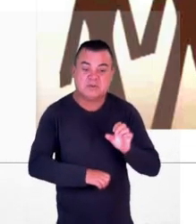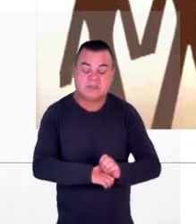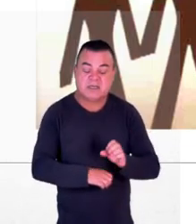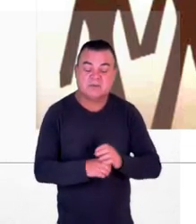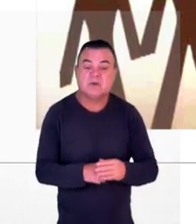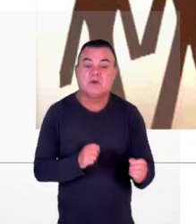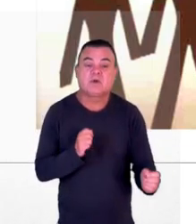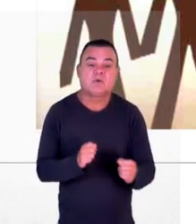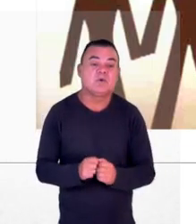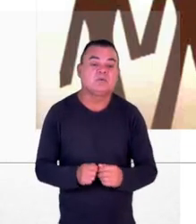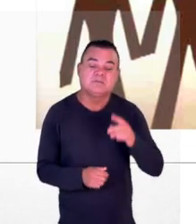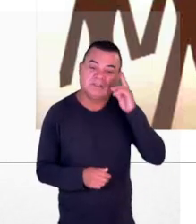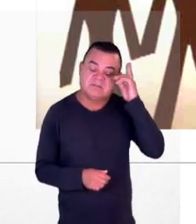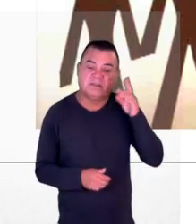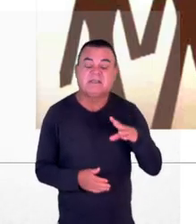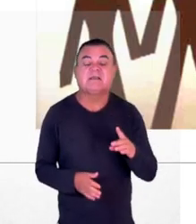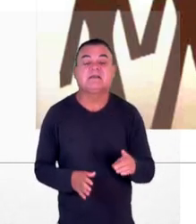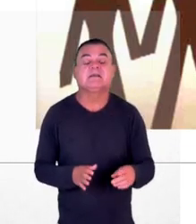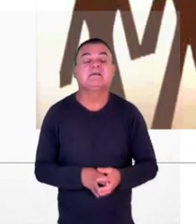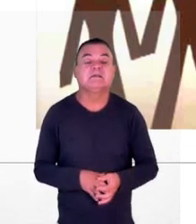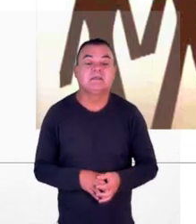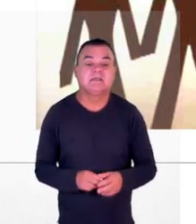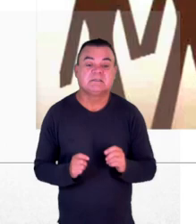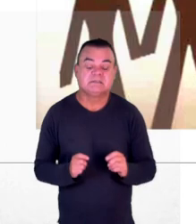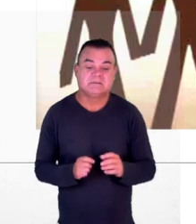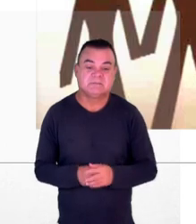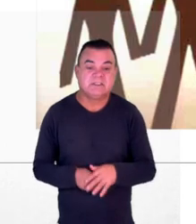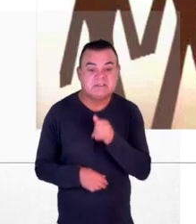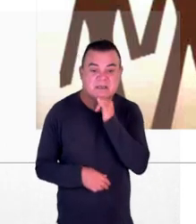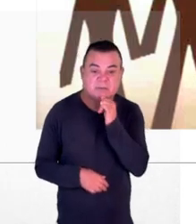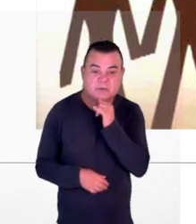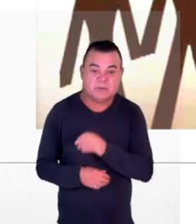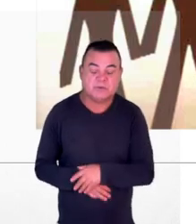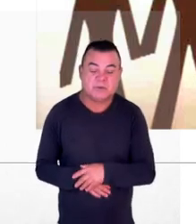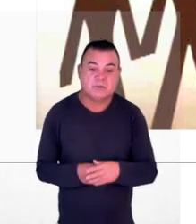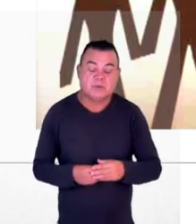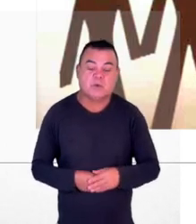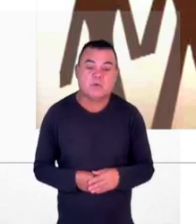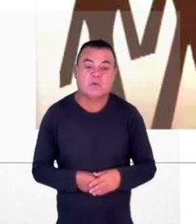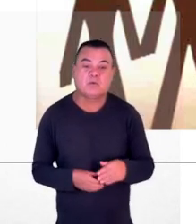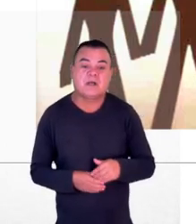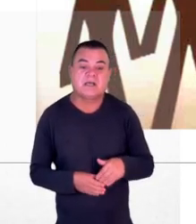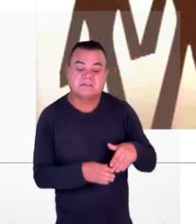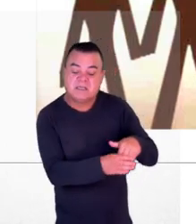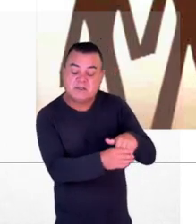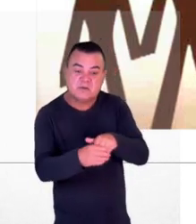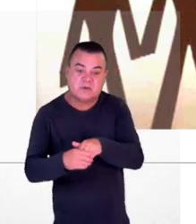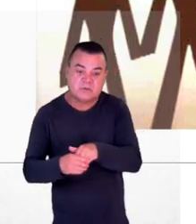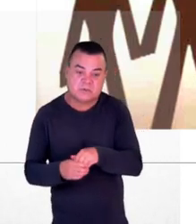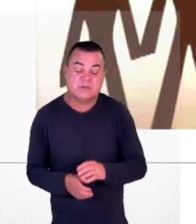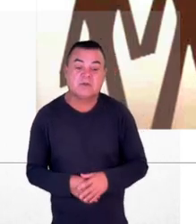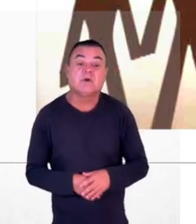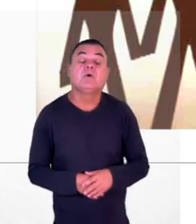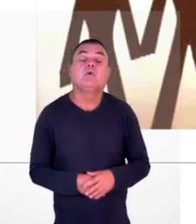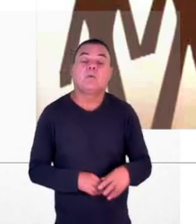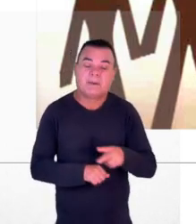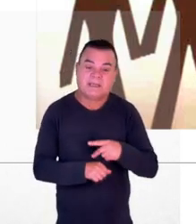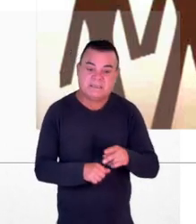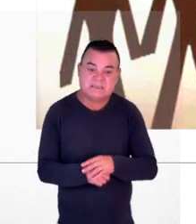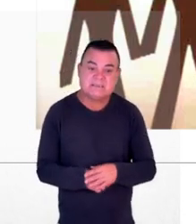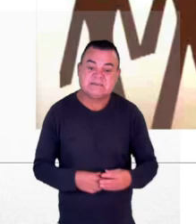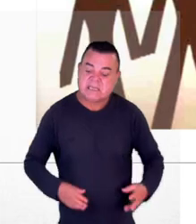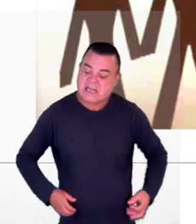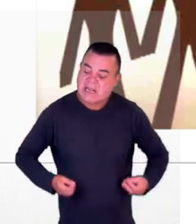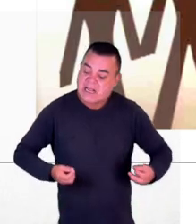exemplo o sistema eleitoral o estado gasta imensamente para promover eleições seguras né